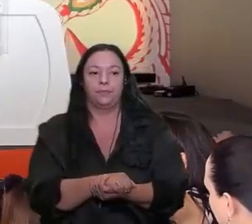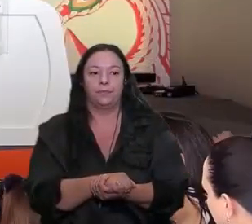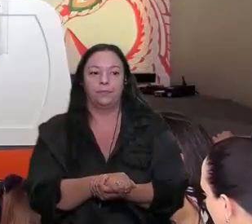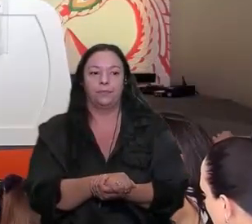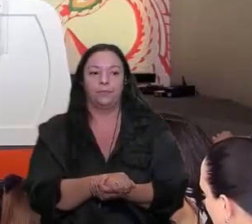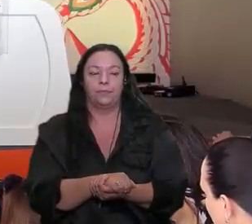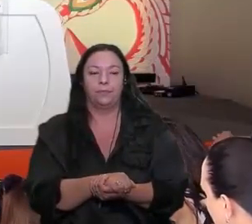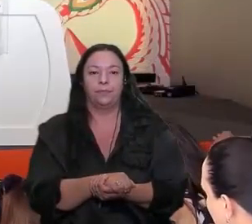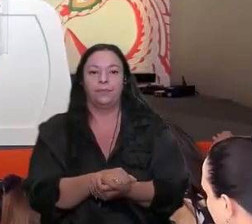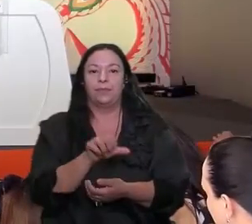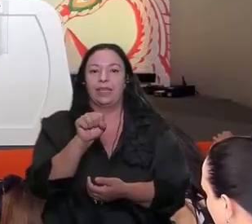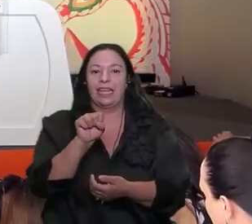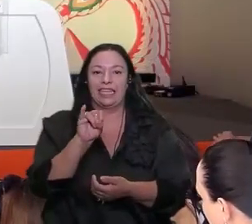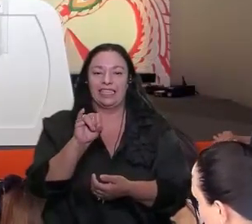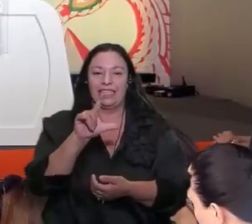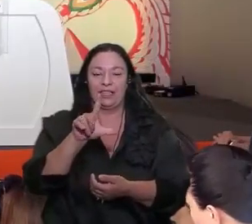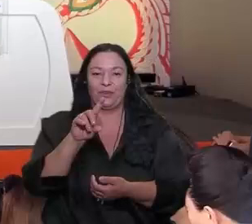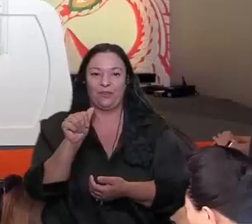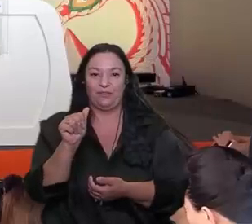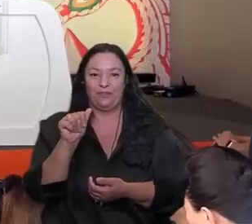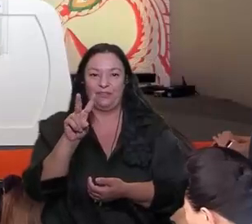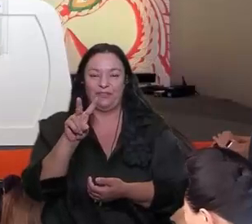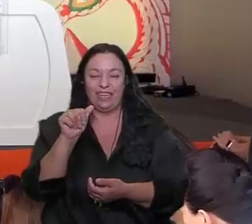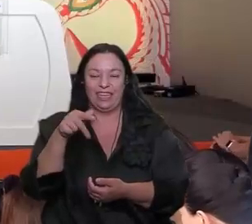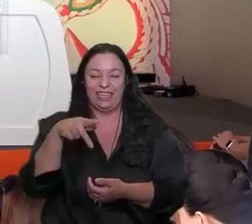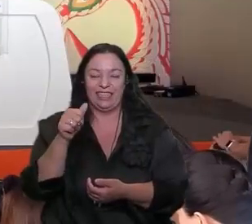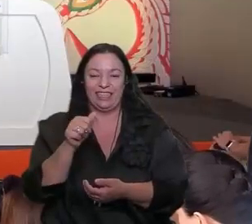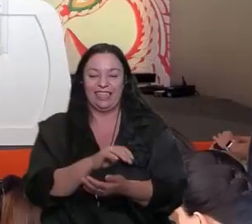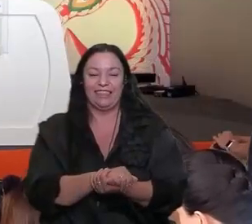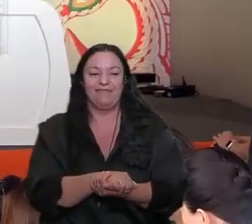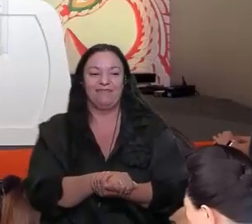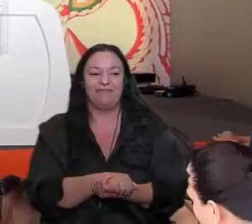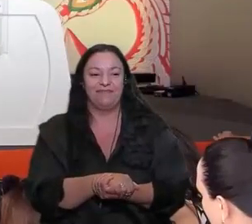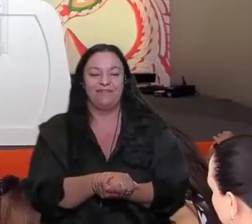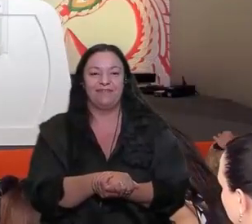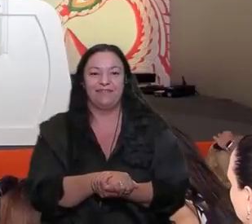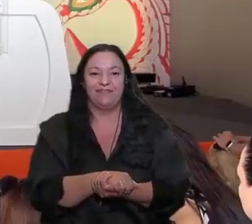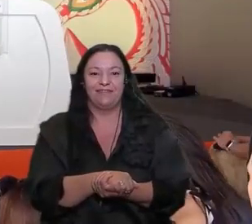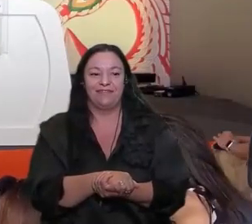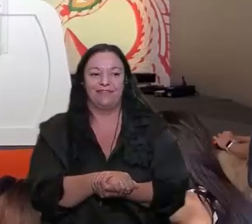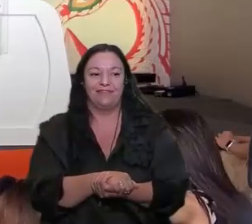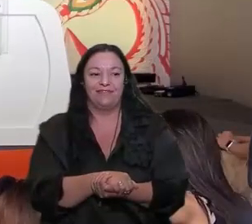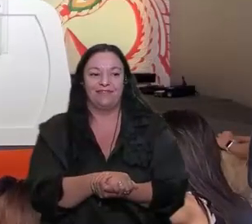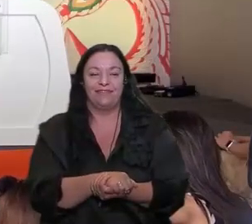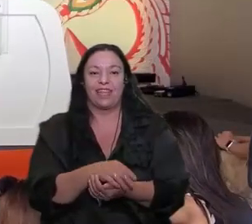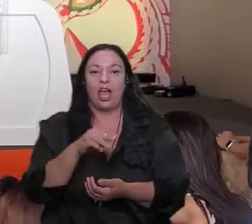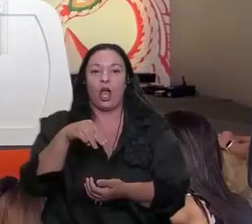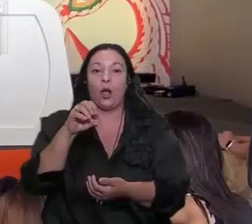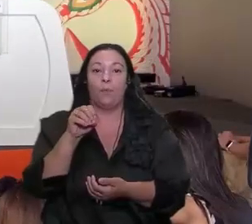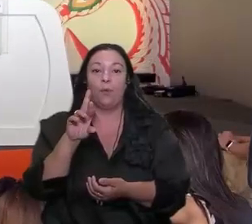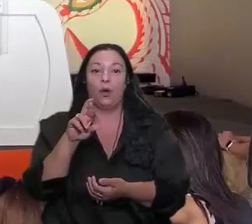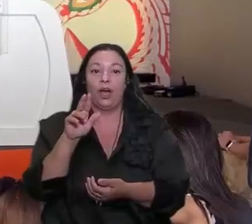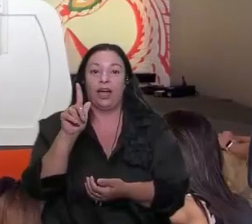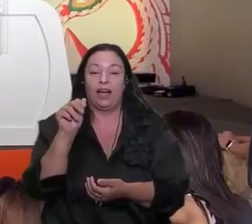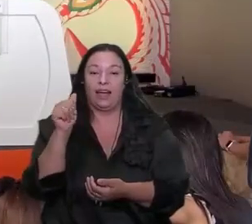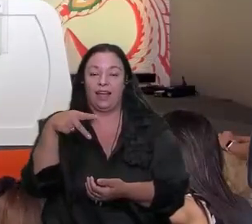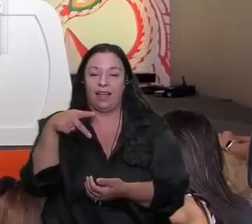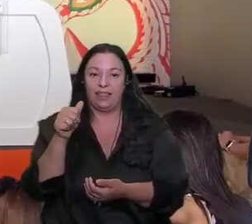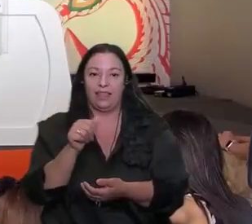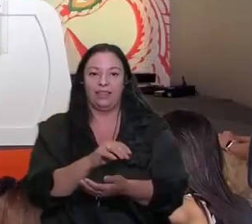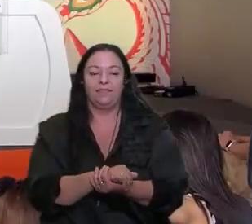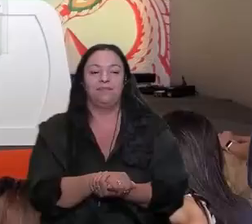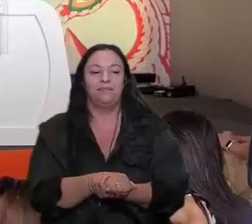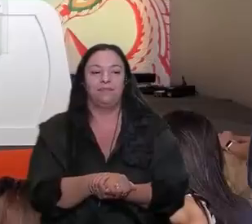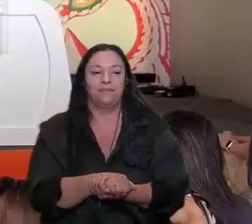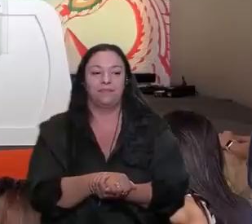alto, acima da mesa e dos convidados, há uma grande faixa vermelha, cujo no canto direito lê-se Terceiro Fli Paracatu. Da esquerda